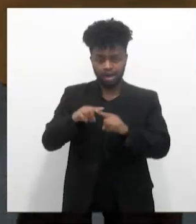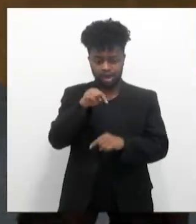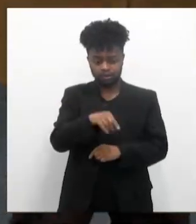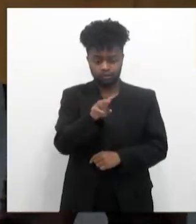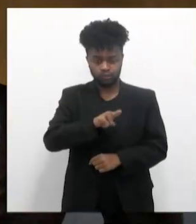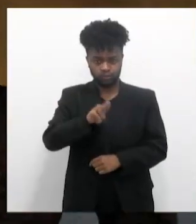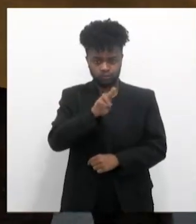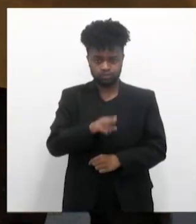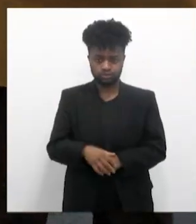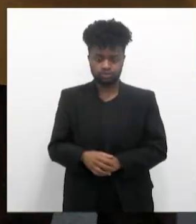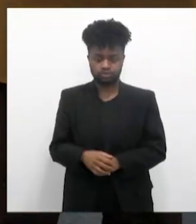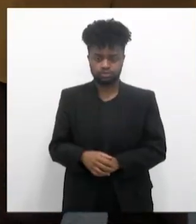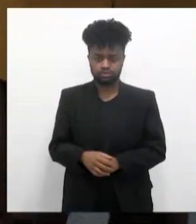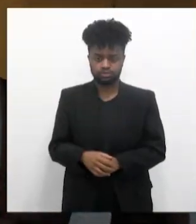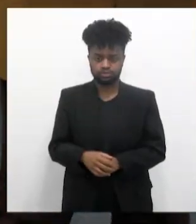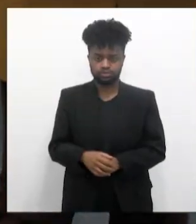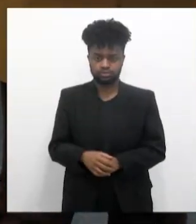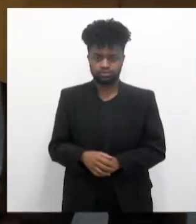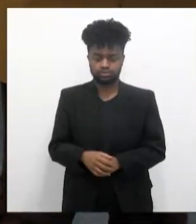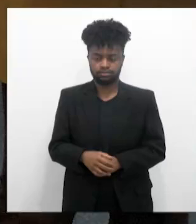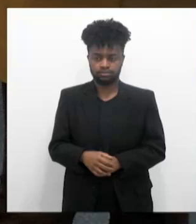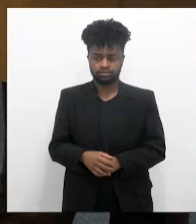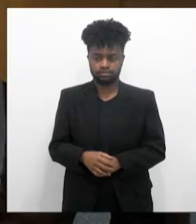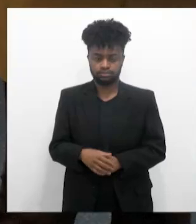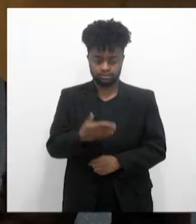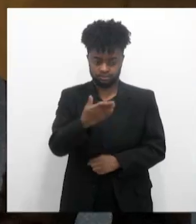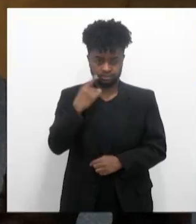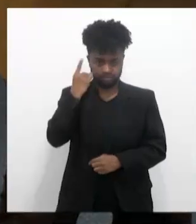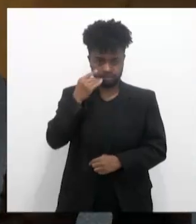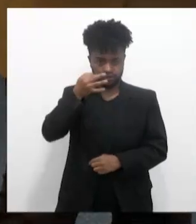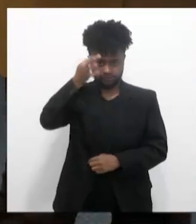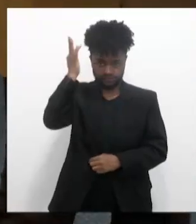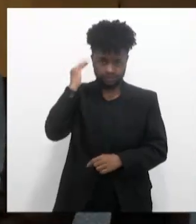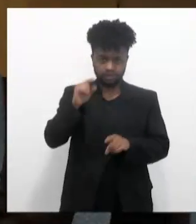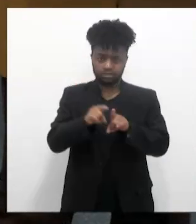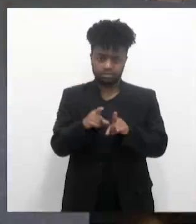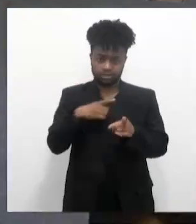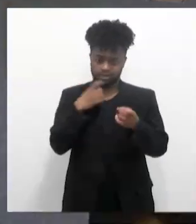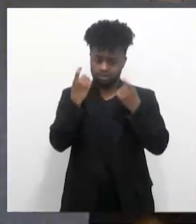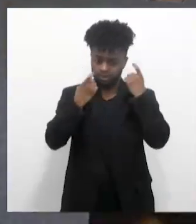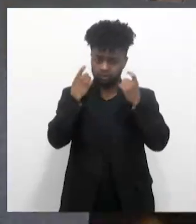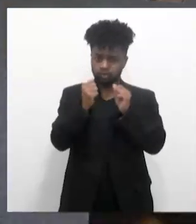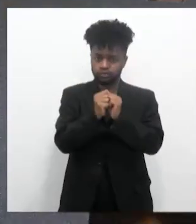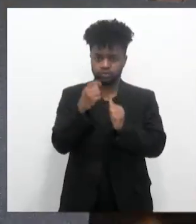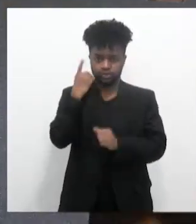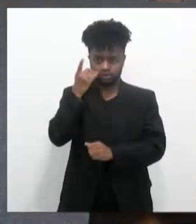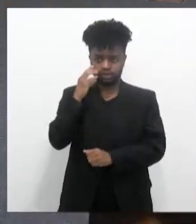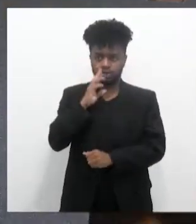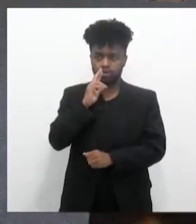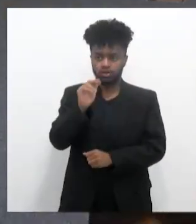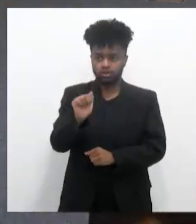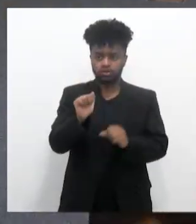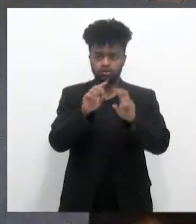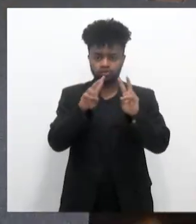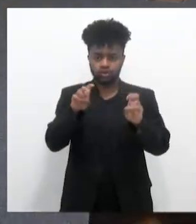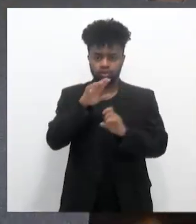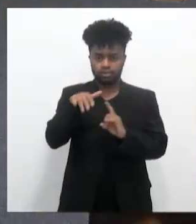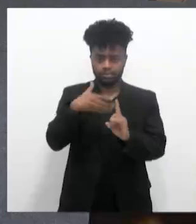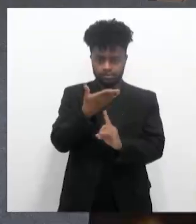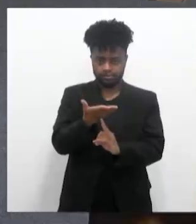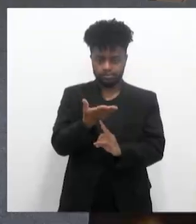Deputado Fred Pacheco, Vossa Excelência que é preocupado também, junto com o deputado Amorim, com as questões